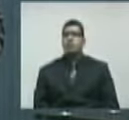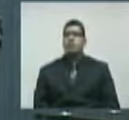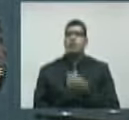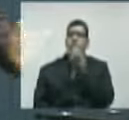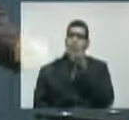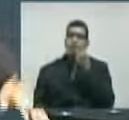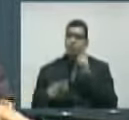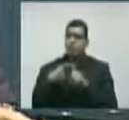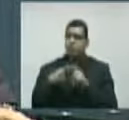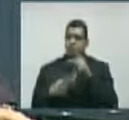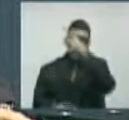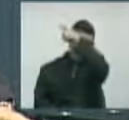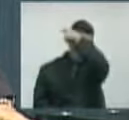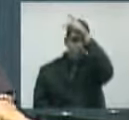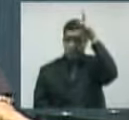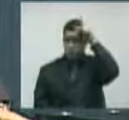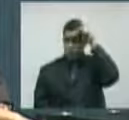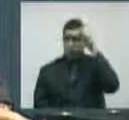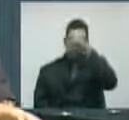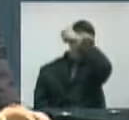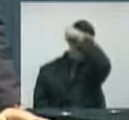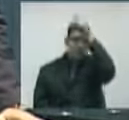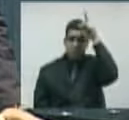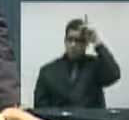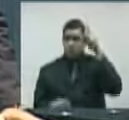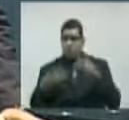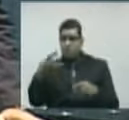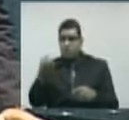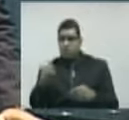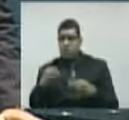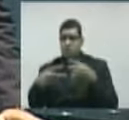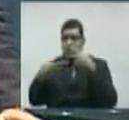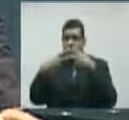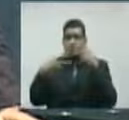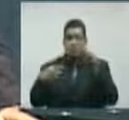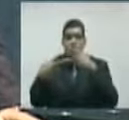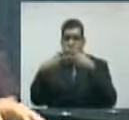isso porque o prefeito municipal de Manaus, passado 30 meses da sua administração,